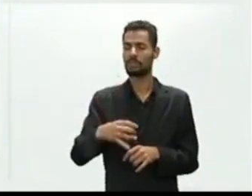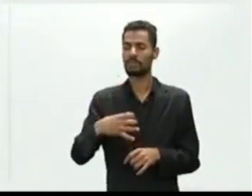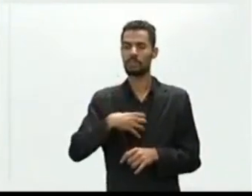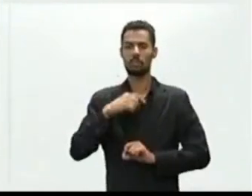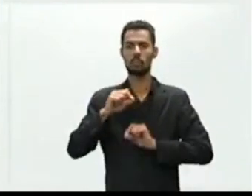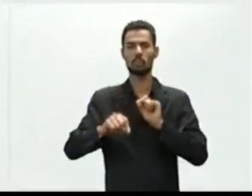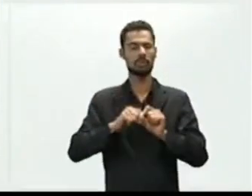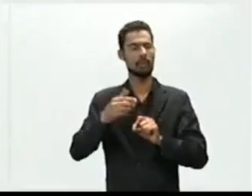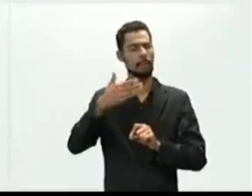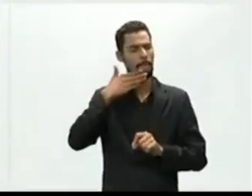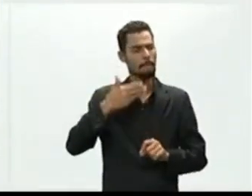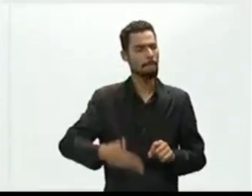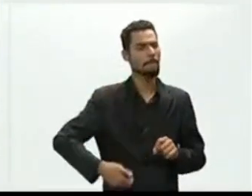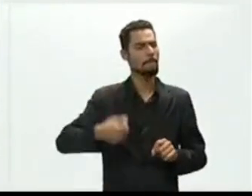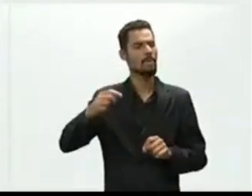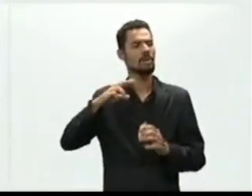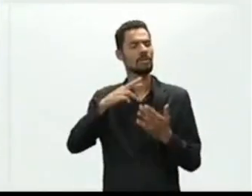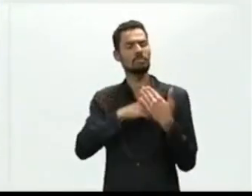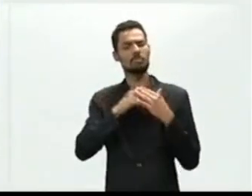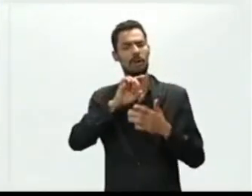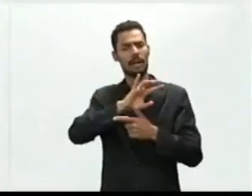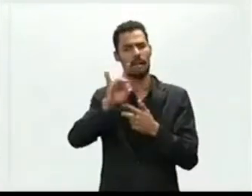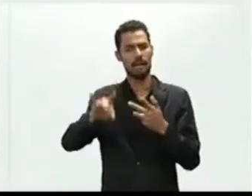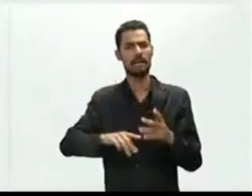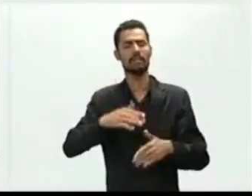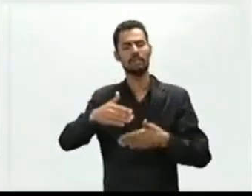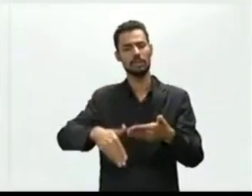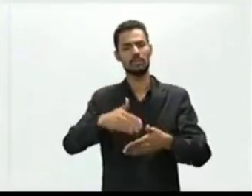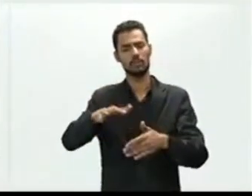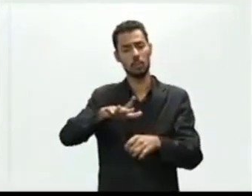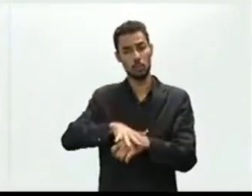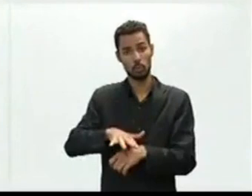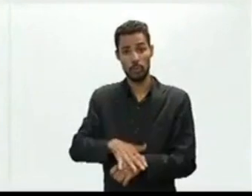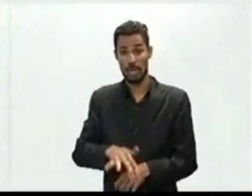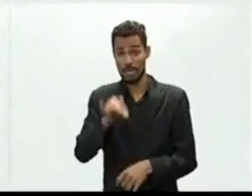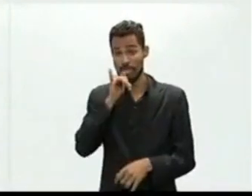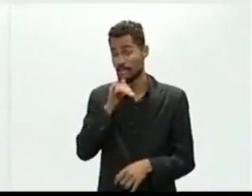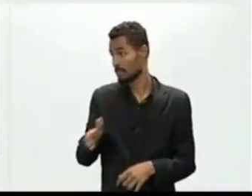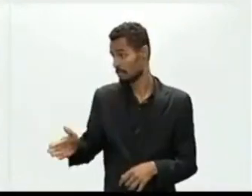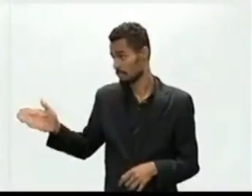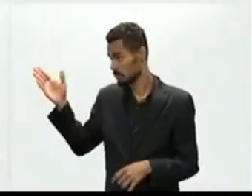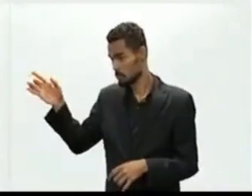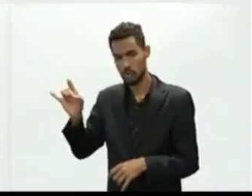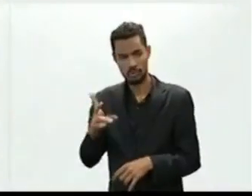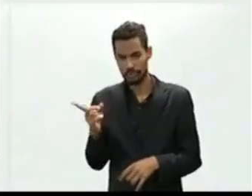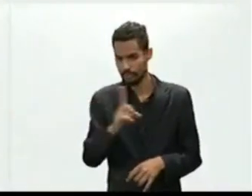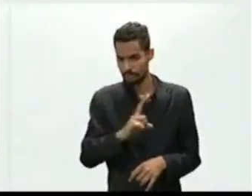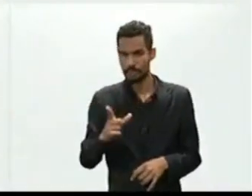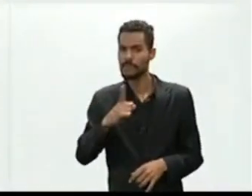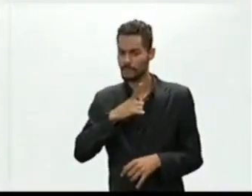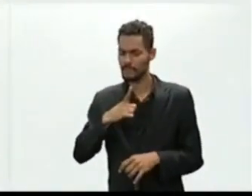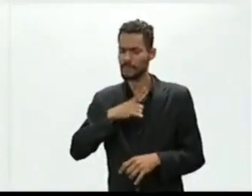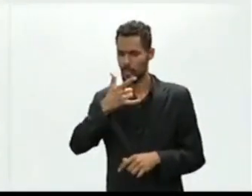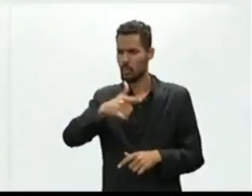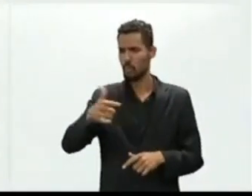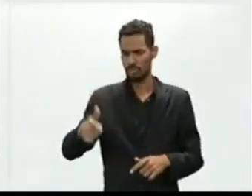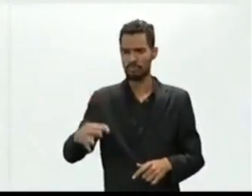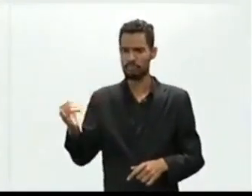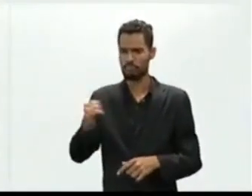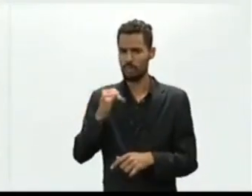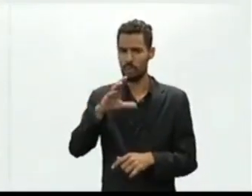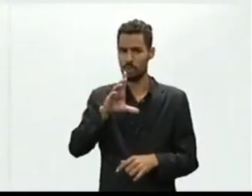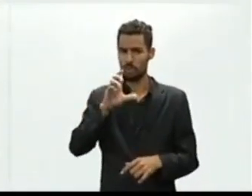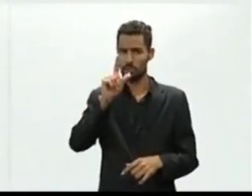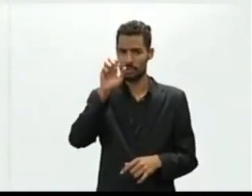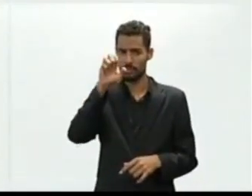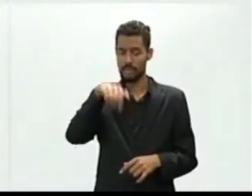cientistas para entender melhor o papel de determinados genes no desenvolvimento de doenças. Por exemplo, não só isso, tá? É mais amplo que isso a clonagem. A